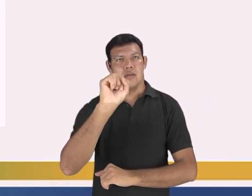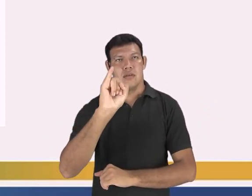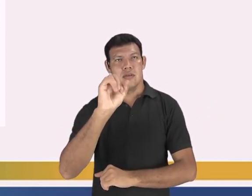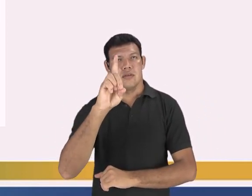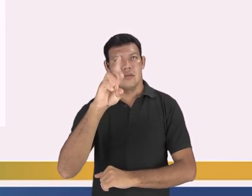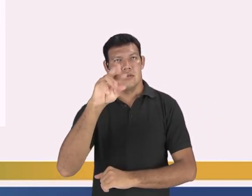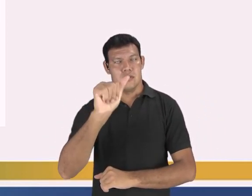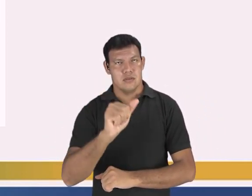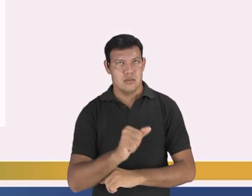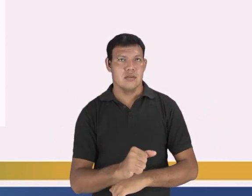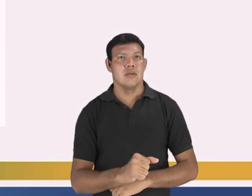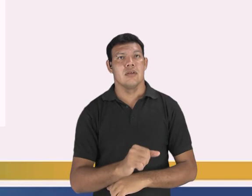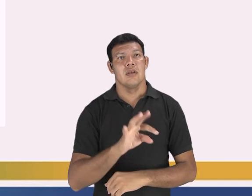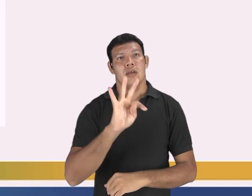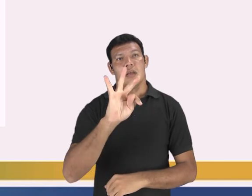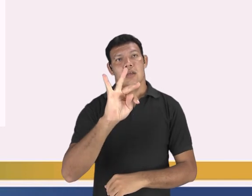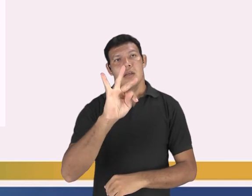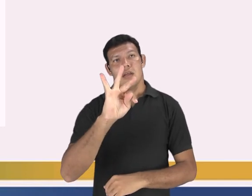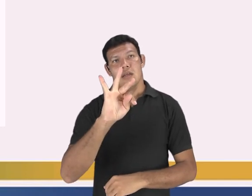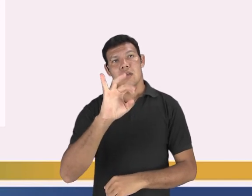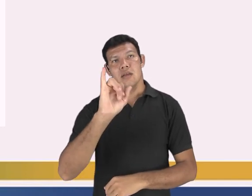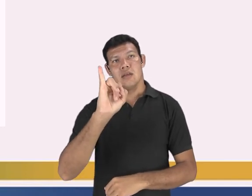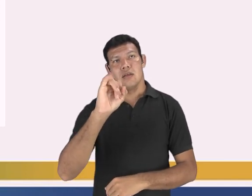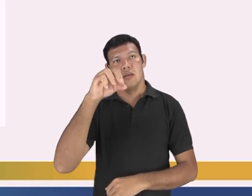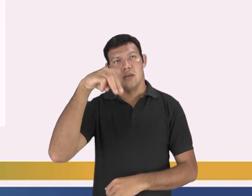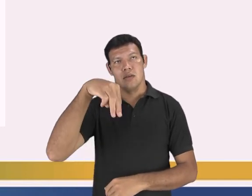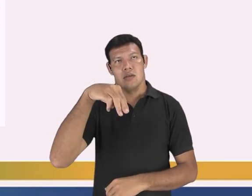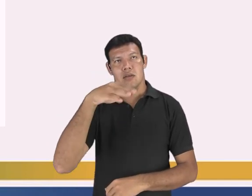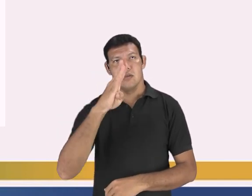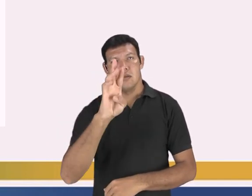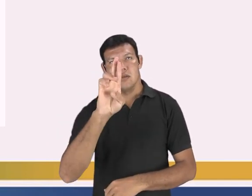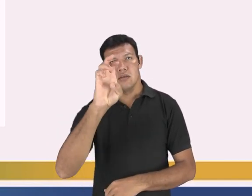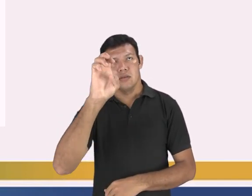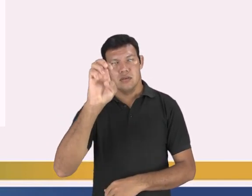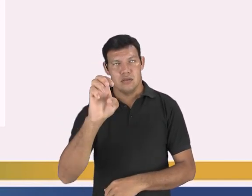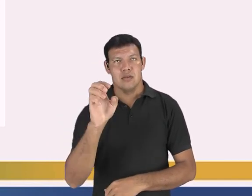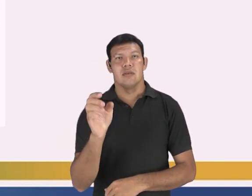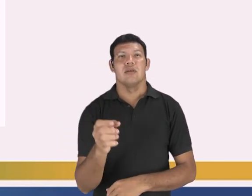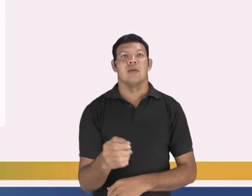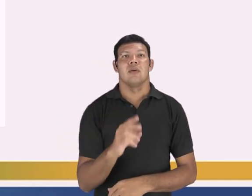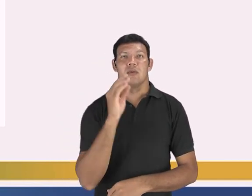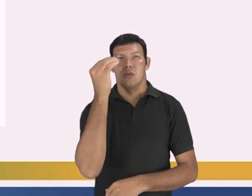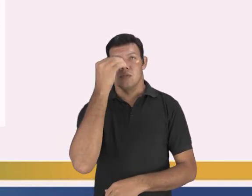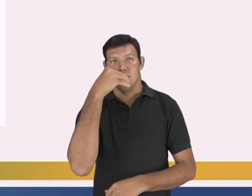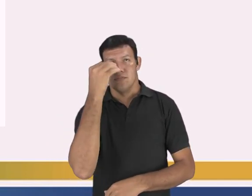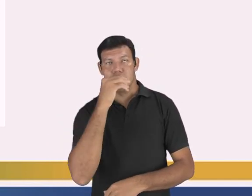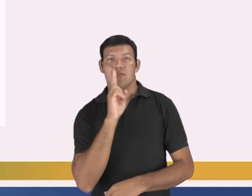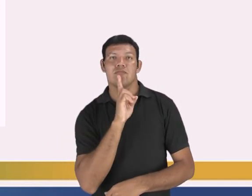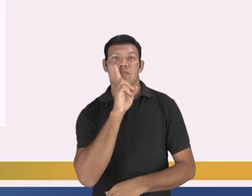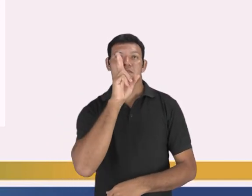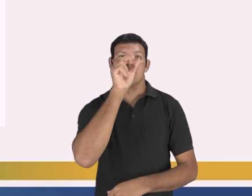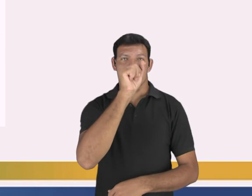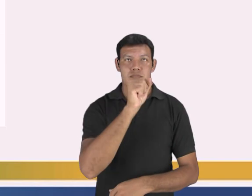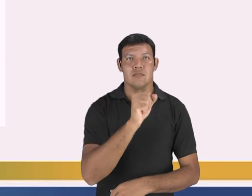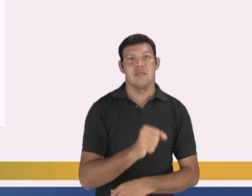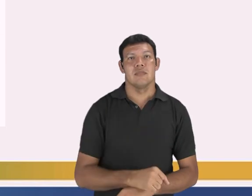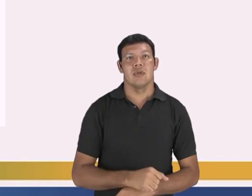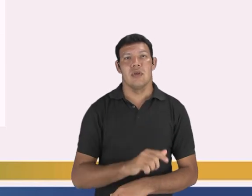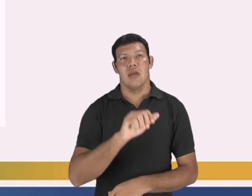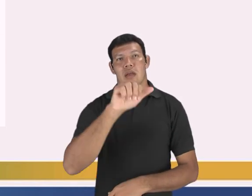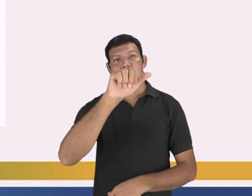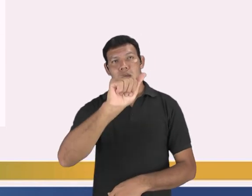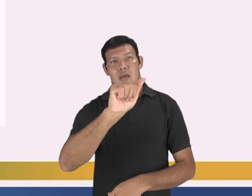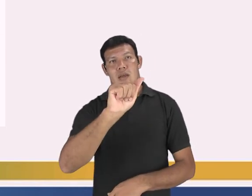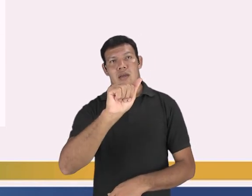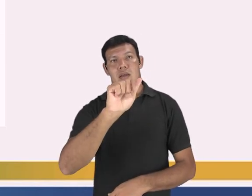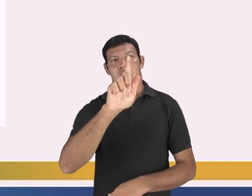é a fonte sonora, a intensidade, que é o forte, o fraco, a altura, agudos e graves,